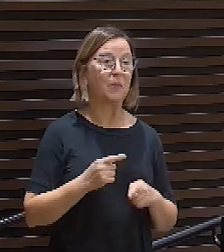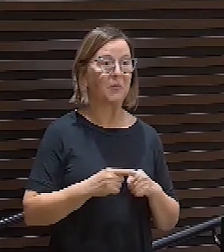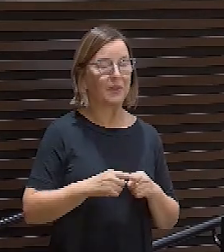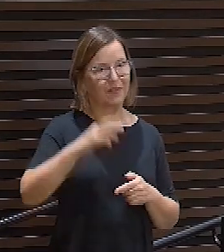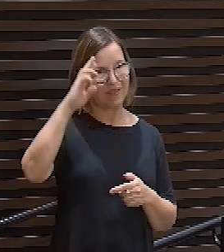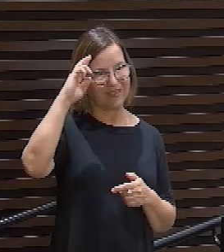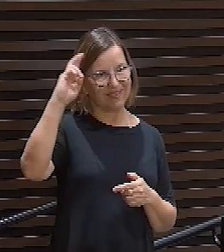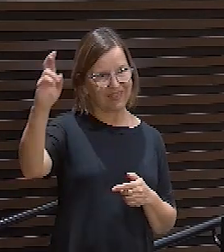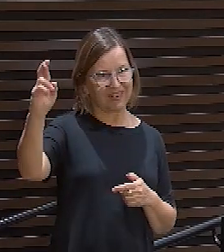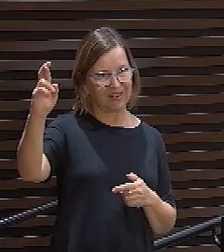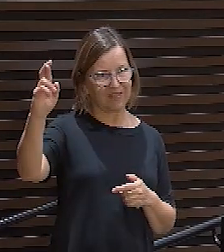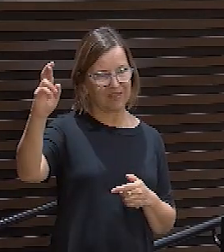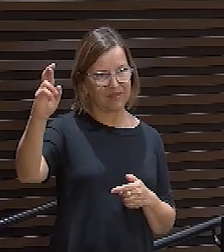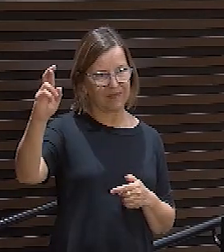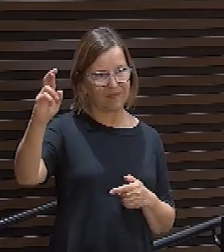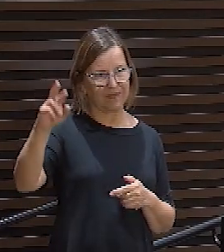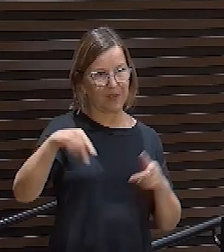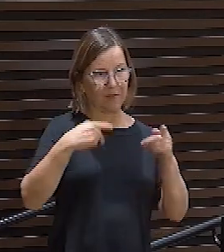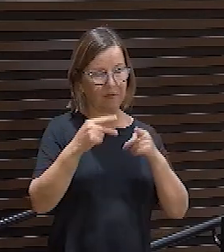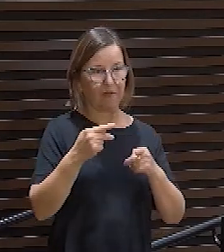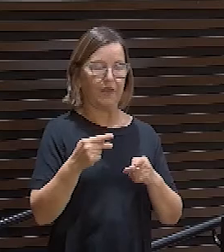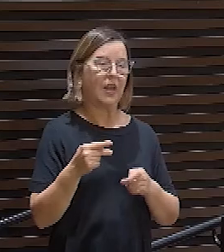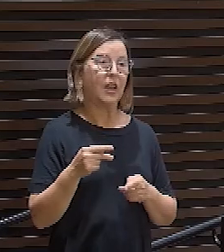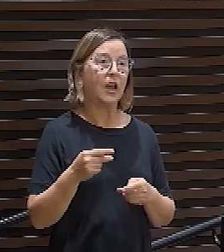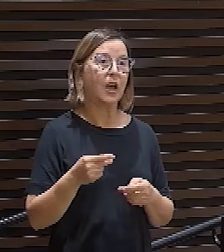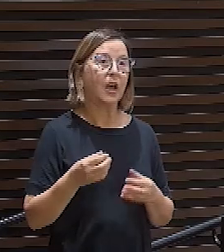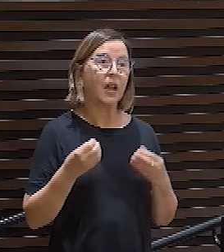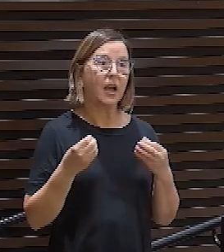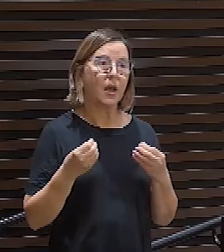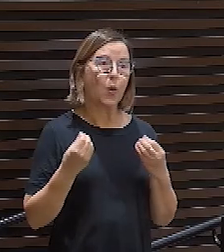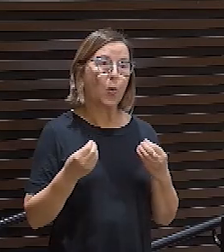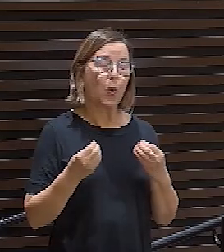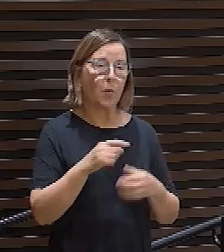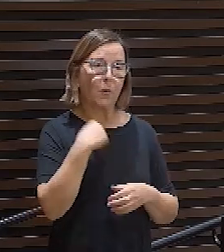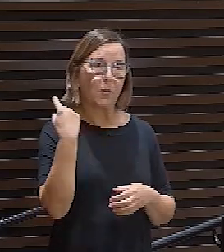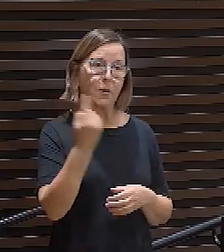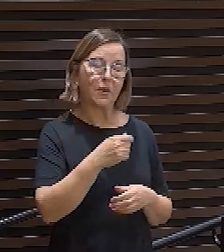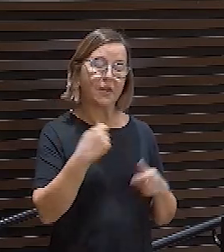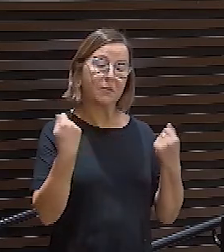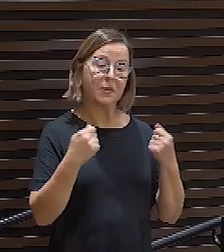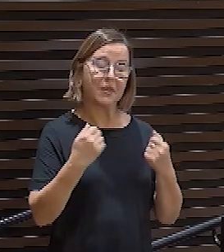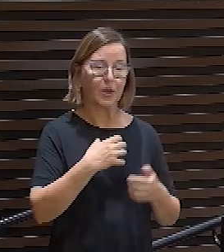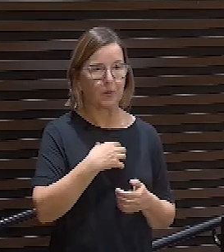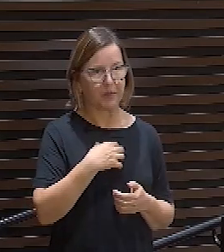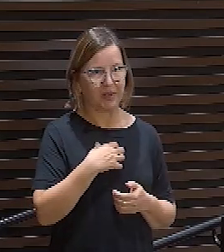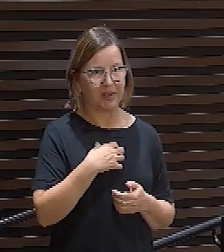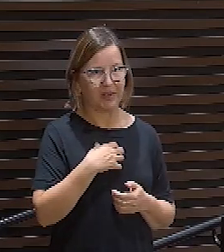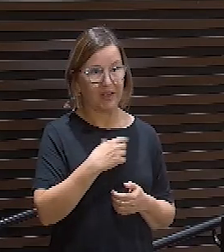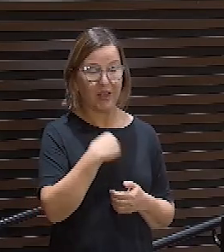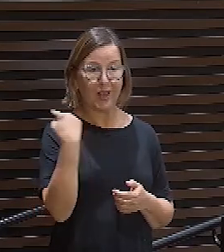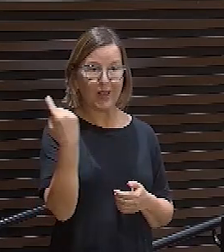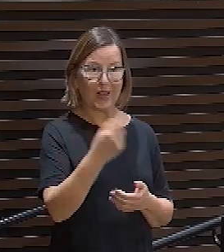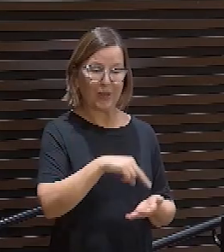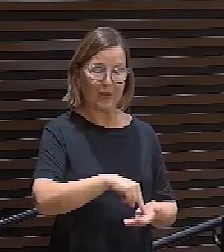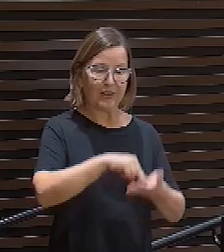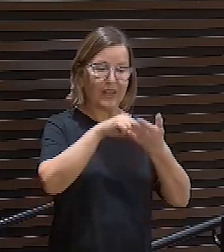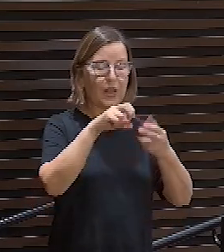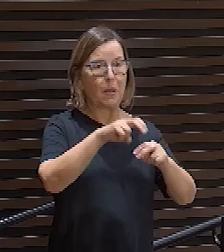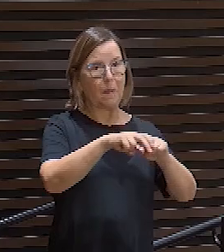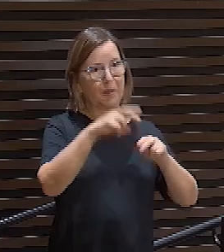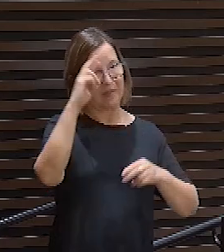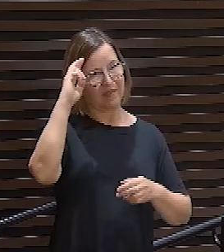devemos nos comportar. Ele fala como que nós somos sustentados por Ele para nos